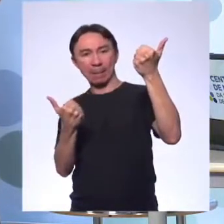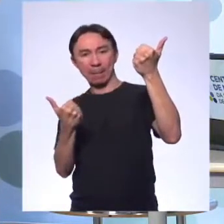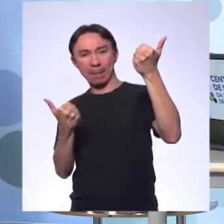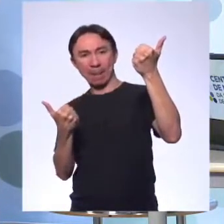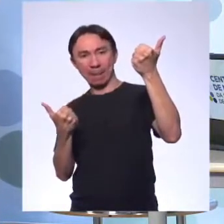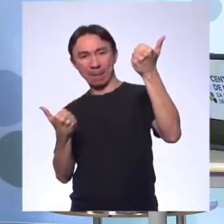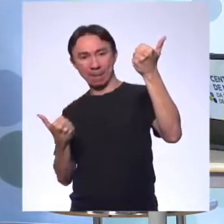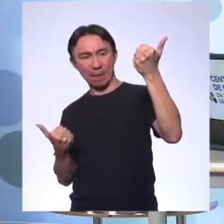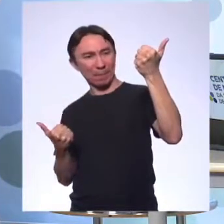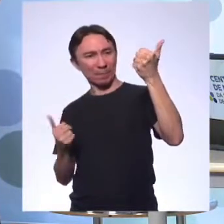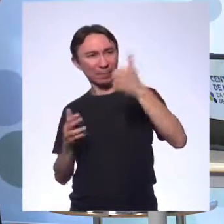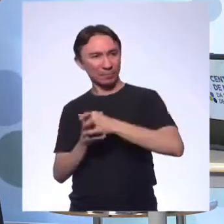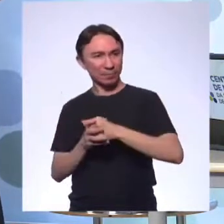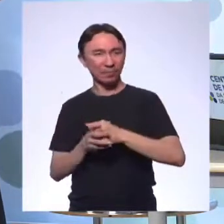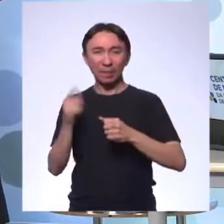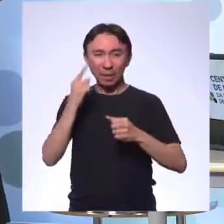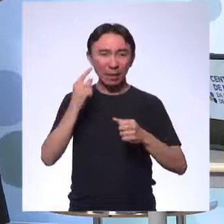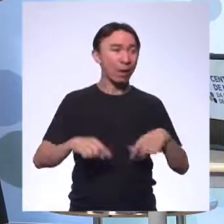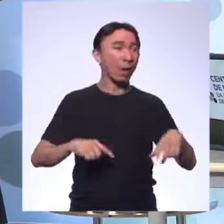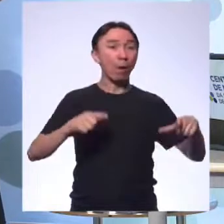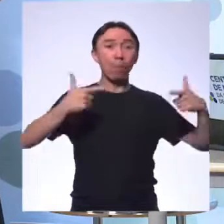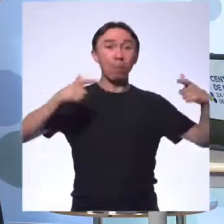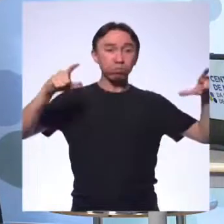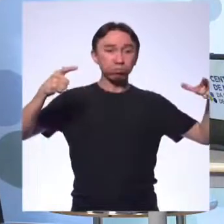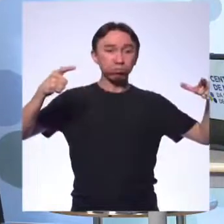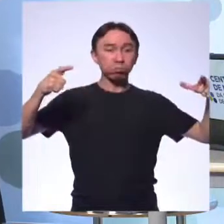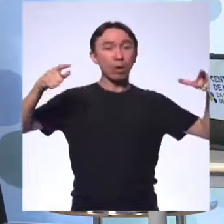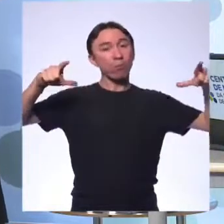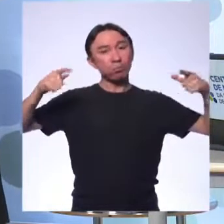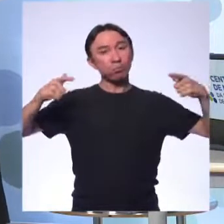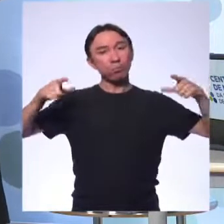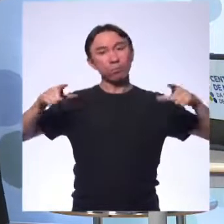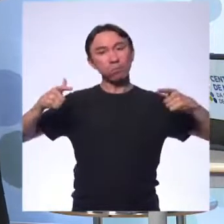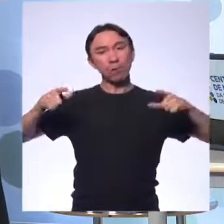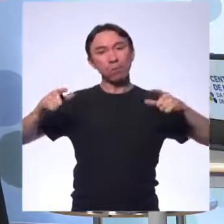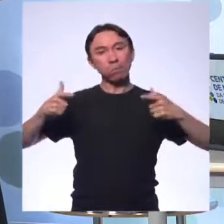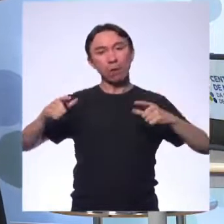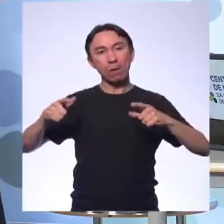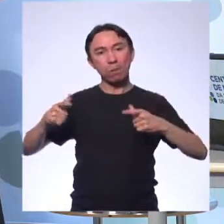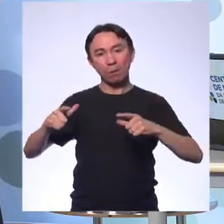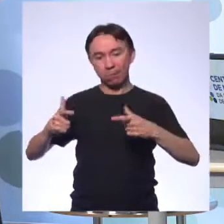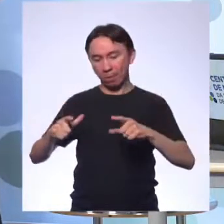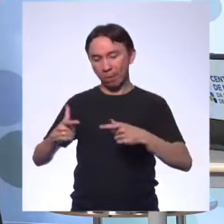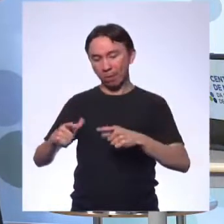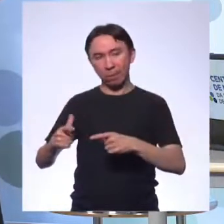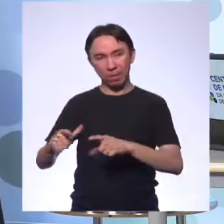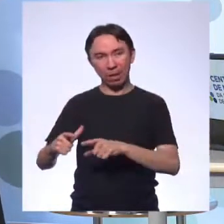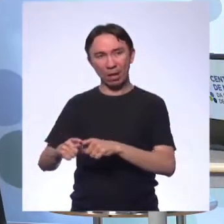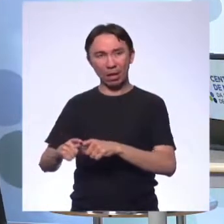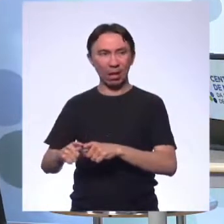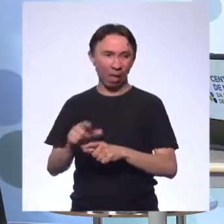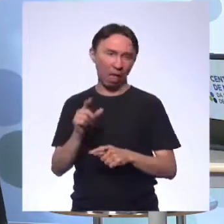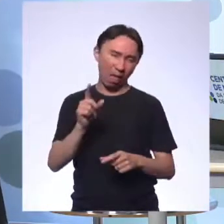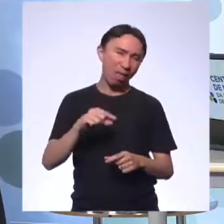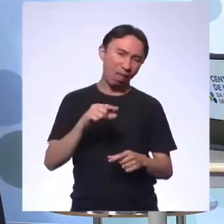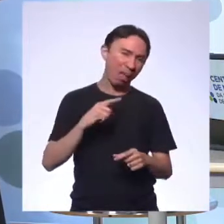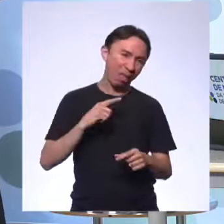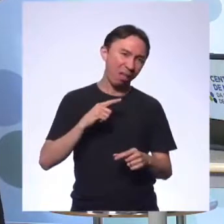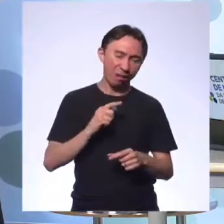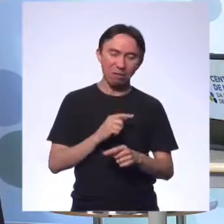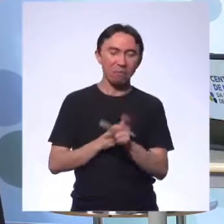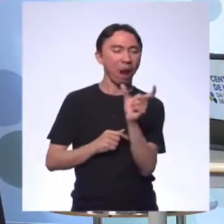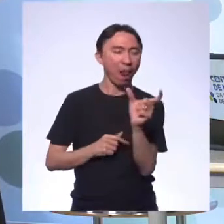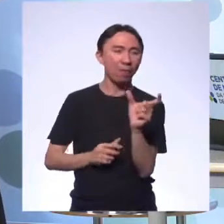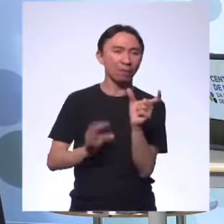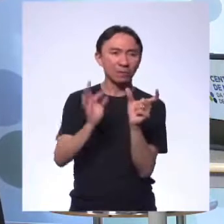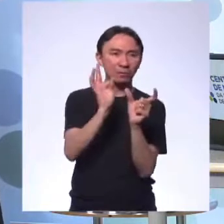dessas categorias mais abrangentes para menos abrangentes, né? Então, isso aqui é o que a gente chama de táxons, né? Então, quais são